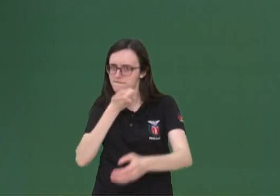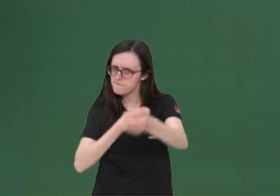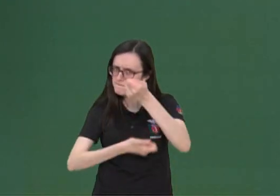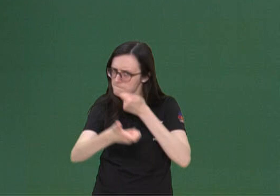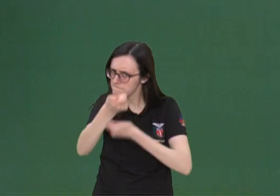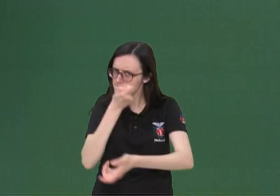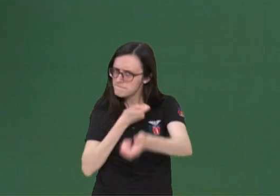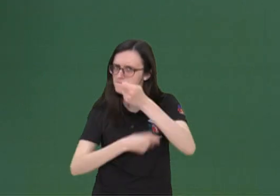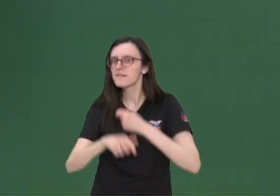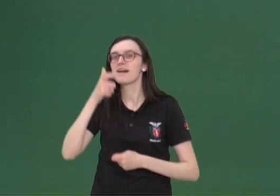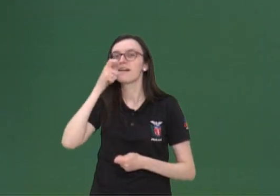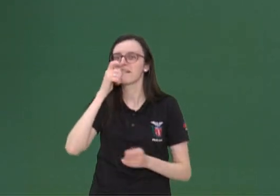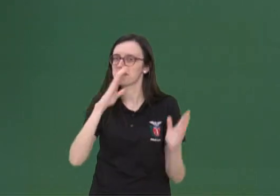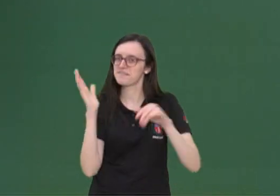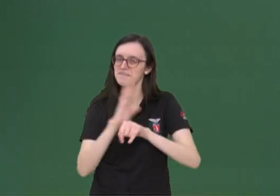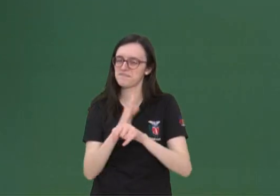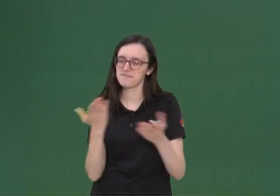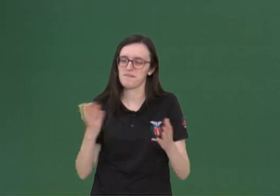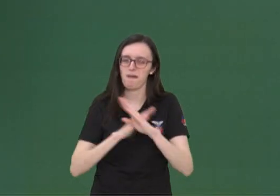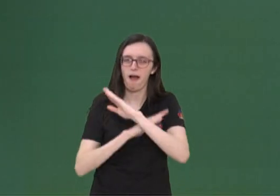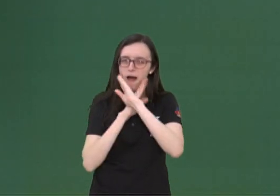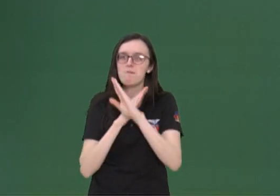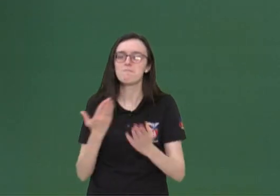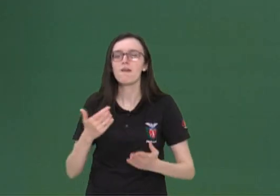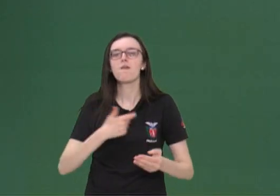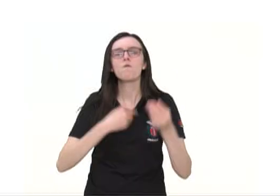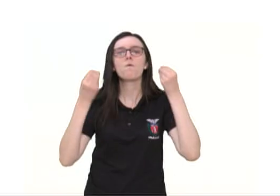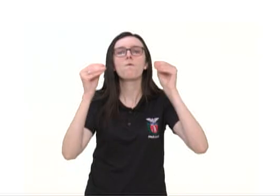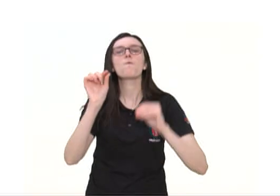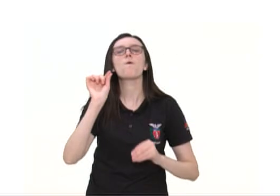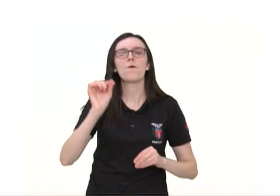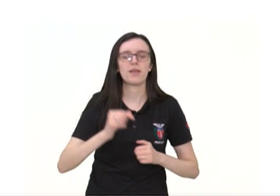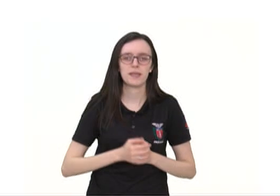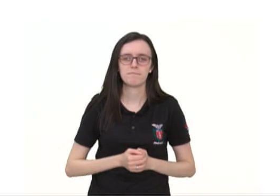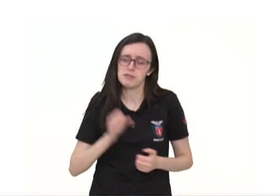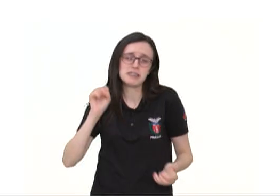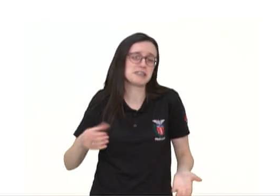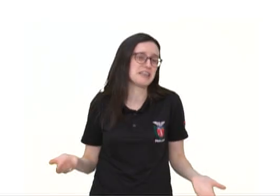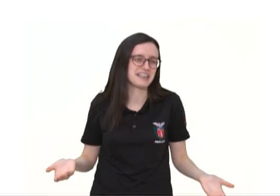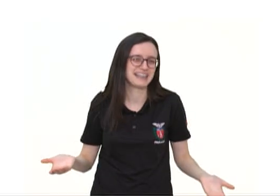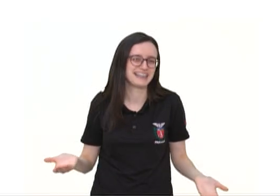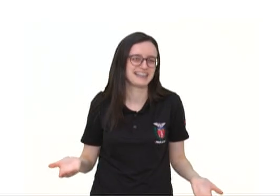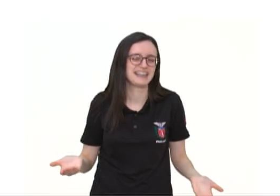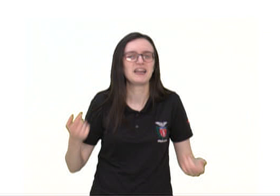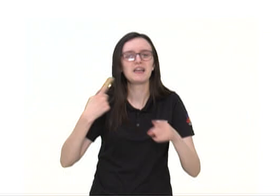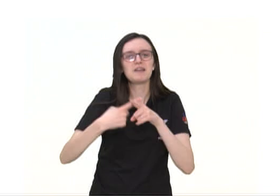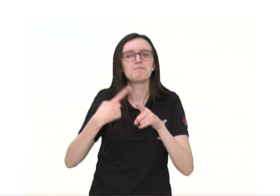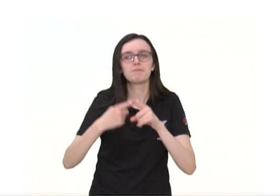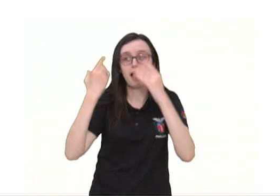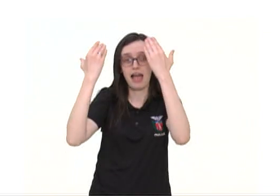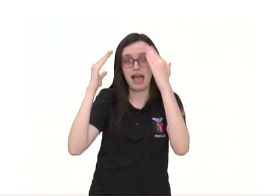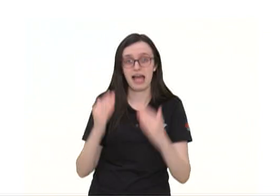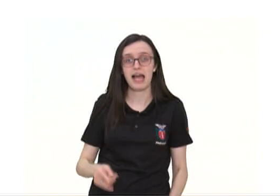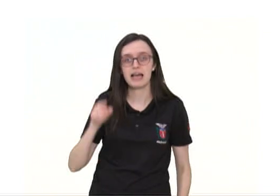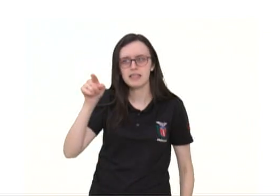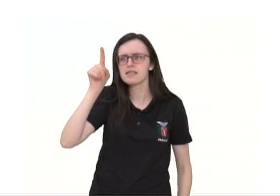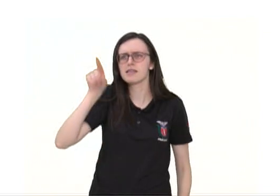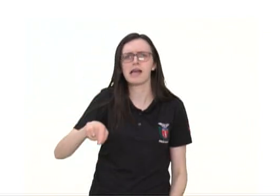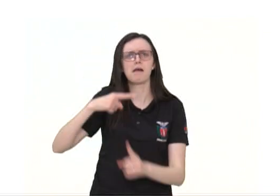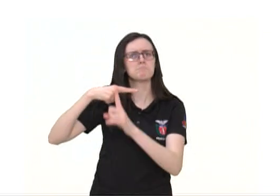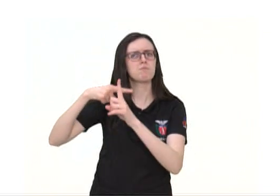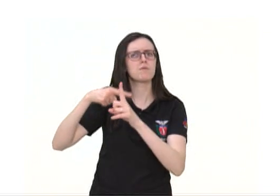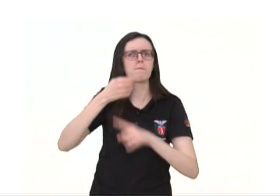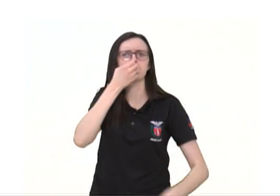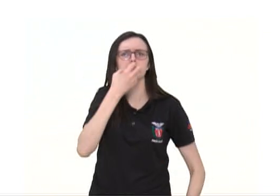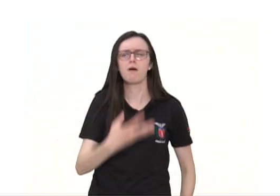para quererem assistir, óbvio, né? Então, eu coloquei assim, sim, já que a análise feita foi